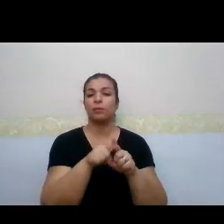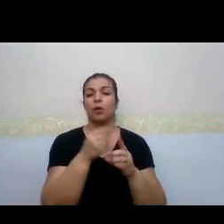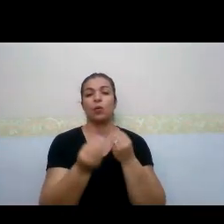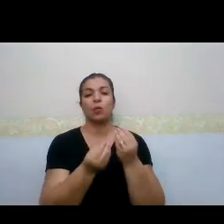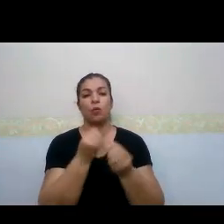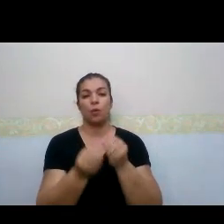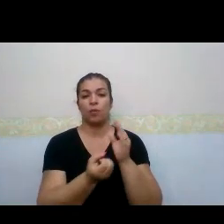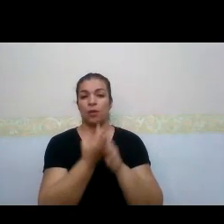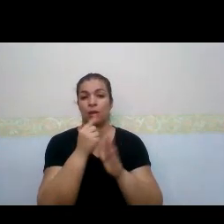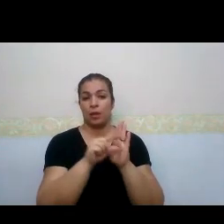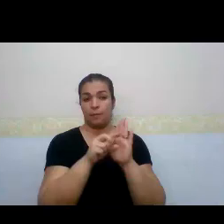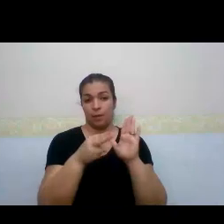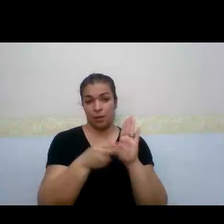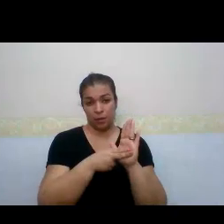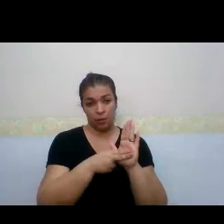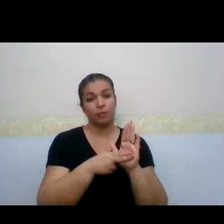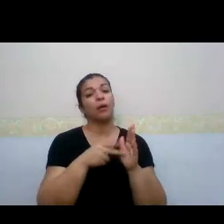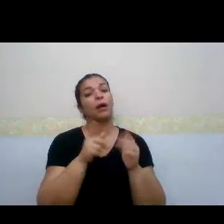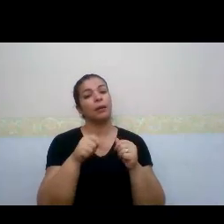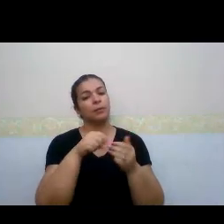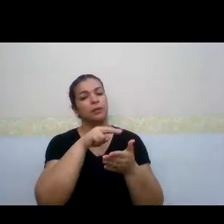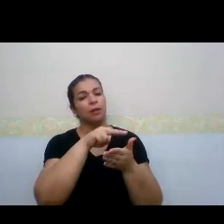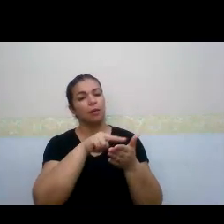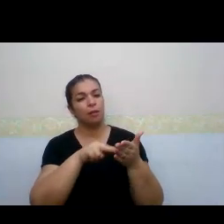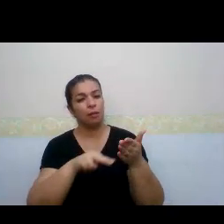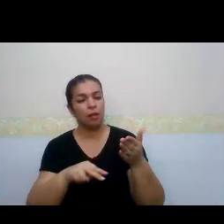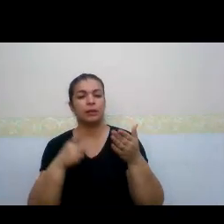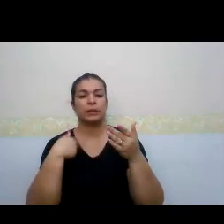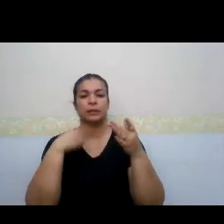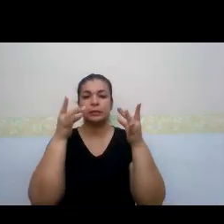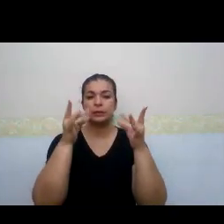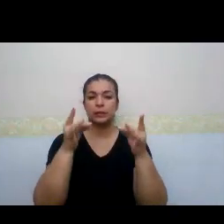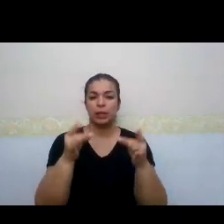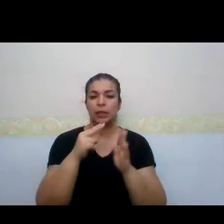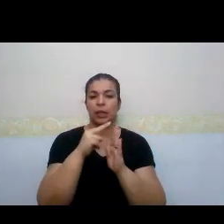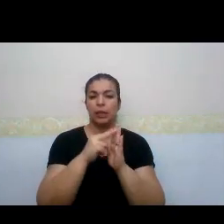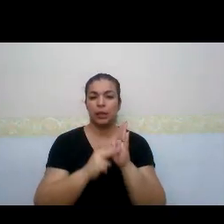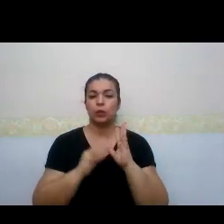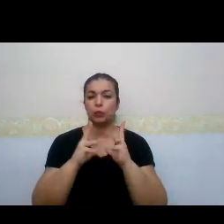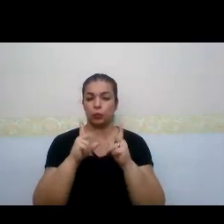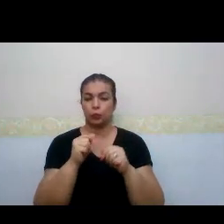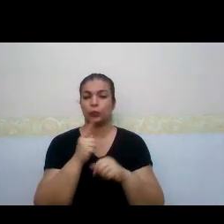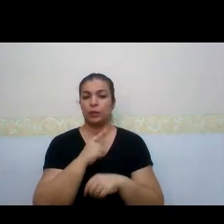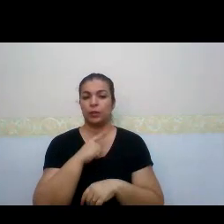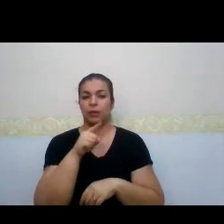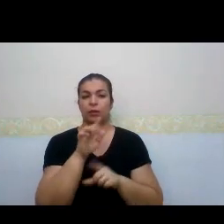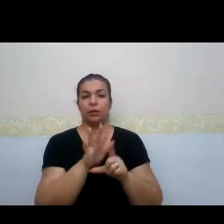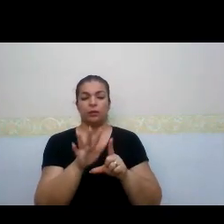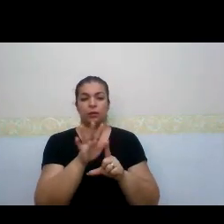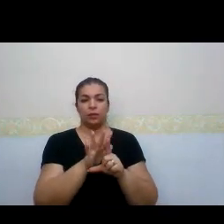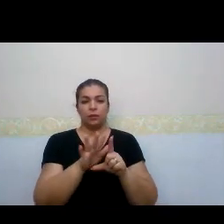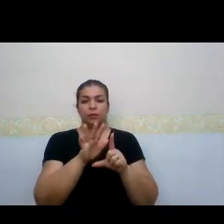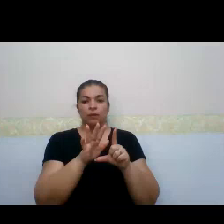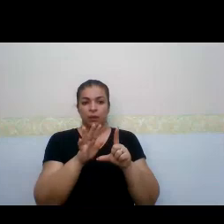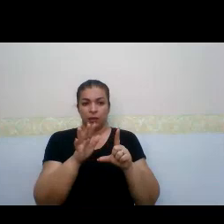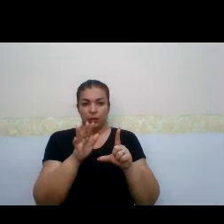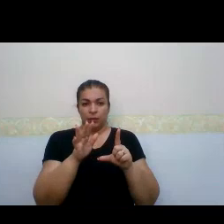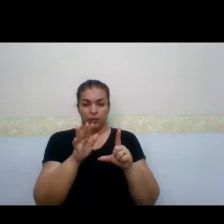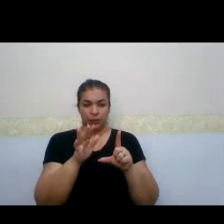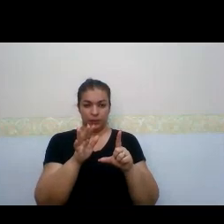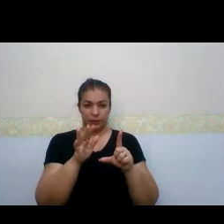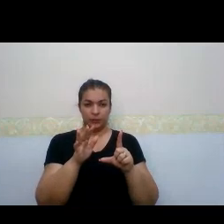estudos, leia a descrição a seguir, e você vai ler toda a descrição que está disponível lá no AVA. E